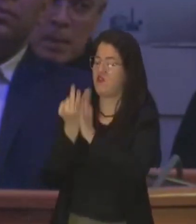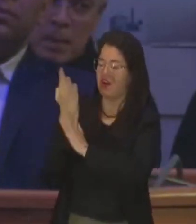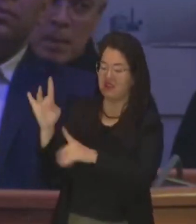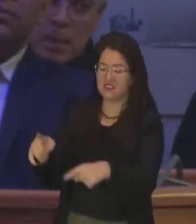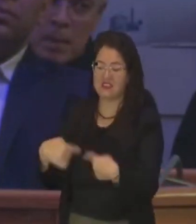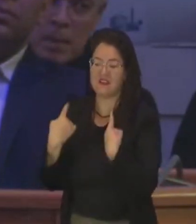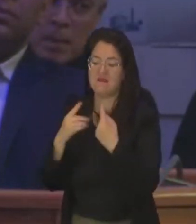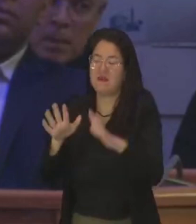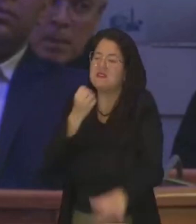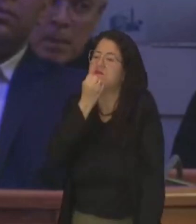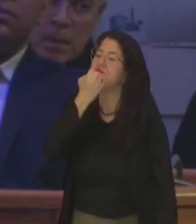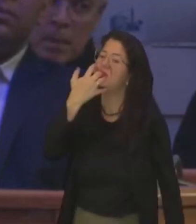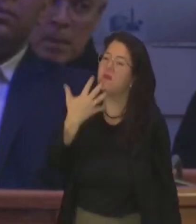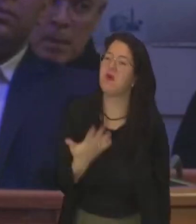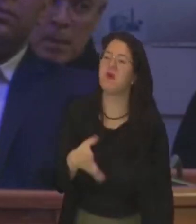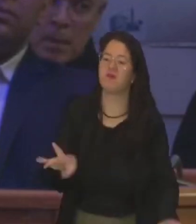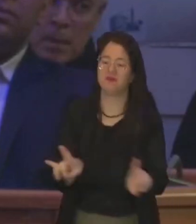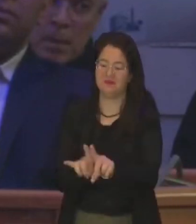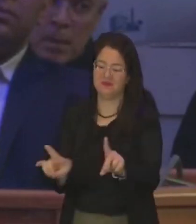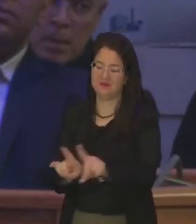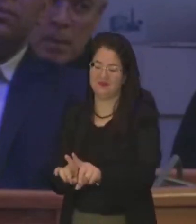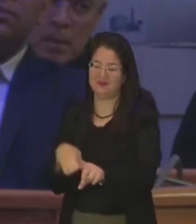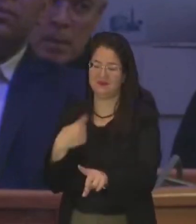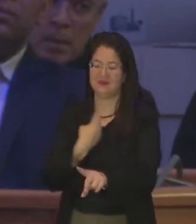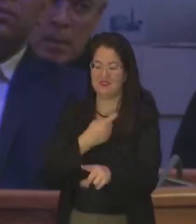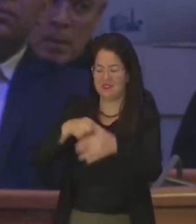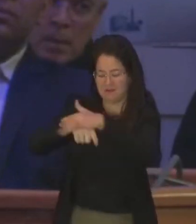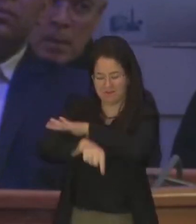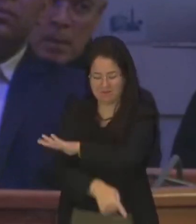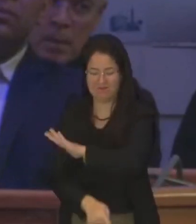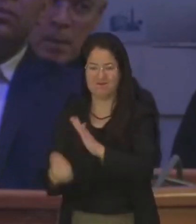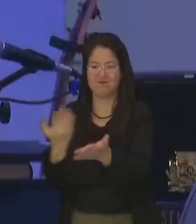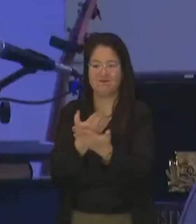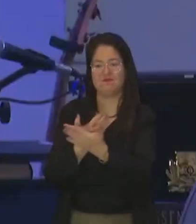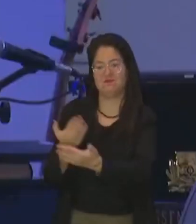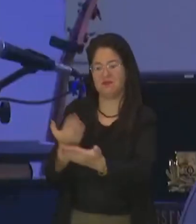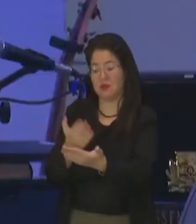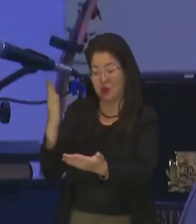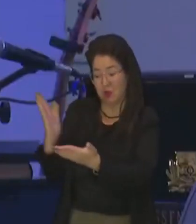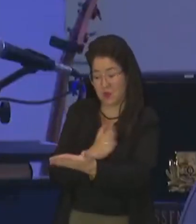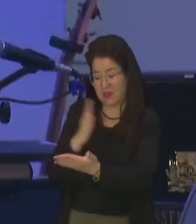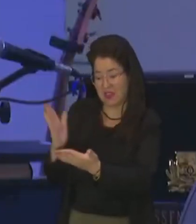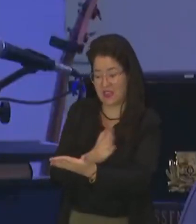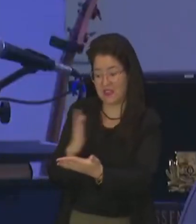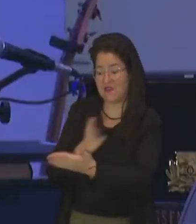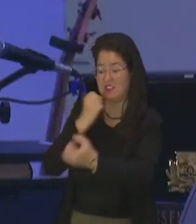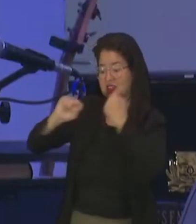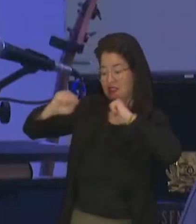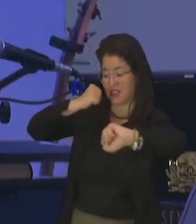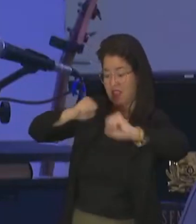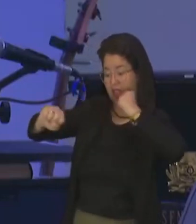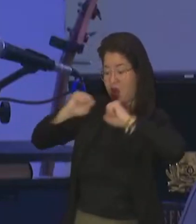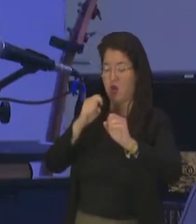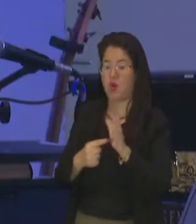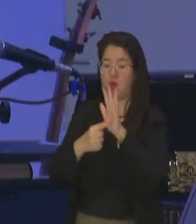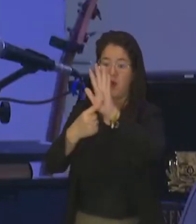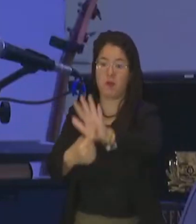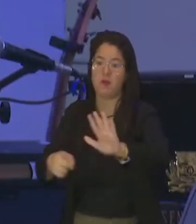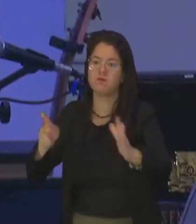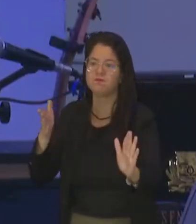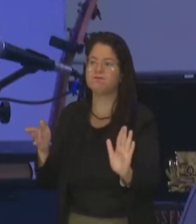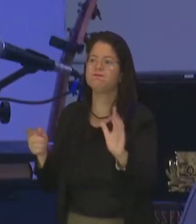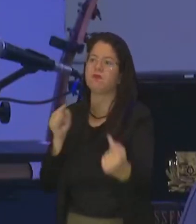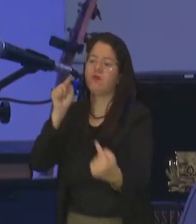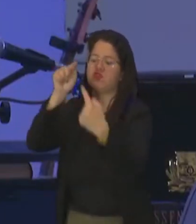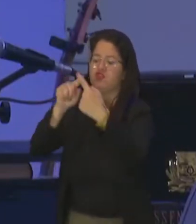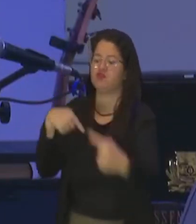mas é recompensador, irmãos, nós nos aprofundarmos nesse livro de Salmos, né, que aponta para o propósito da